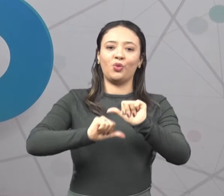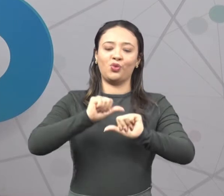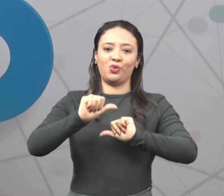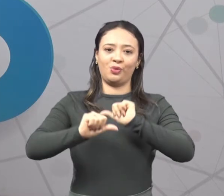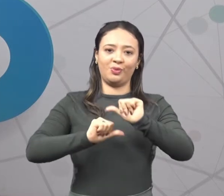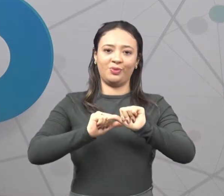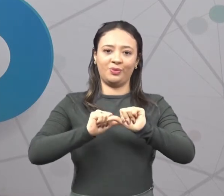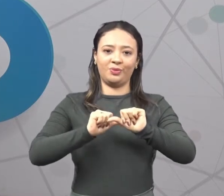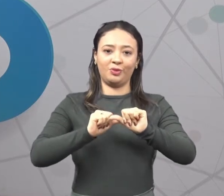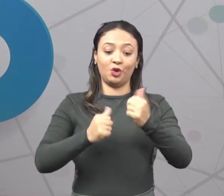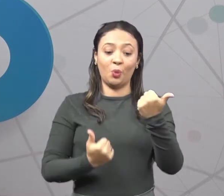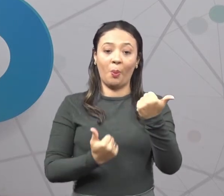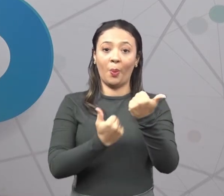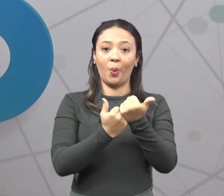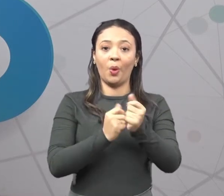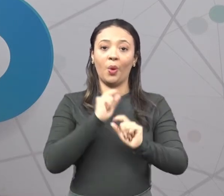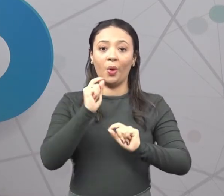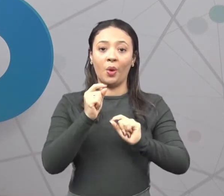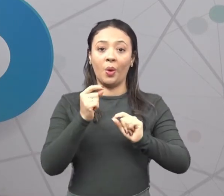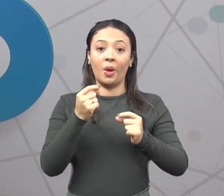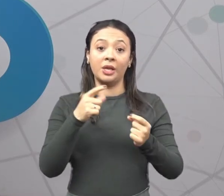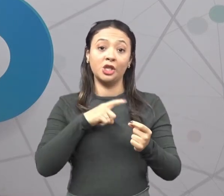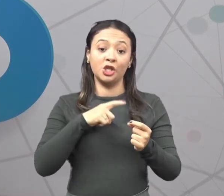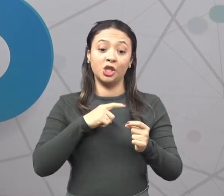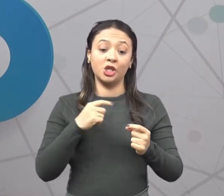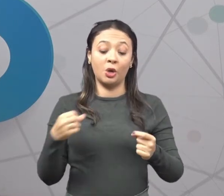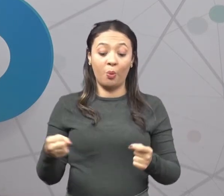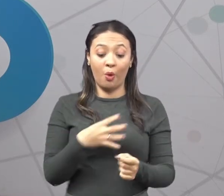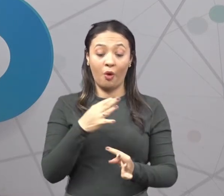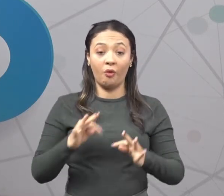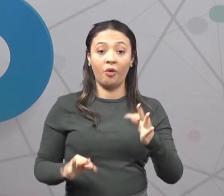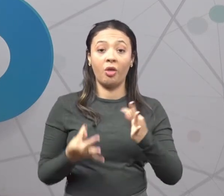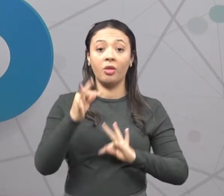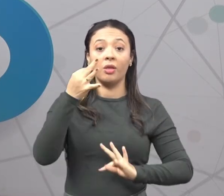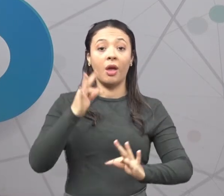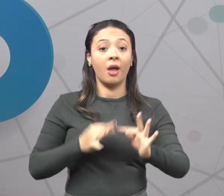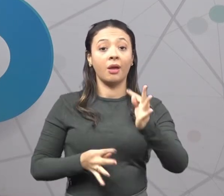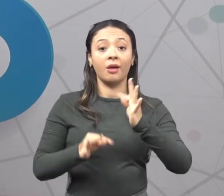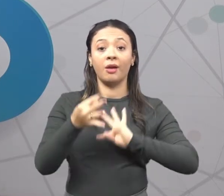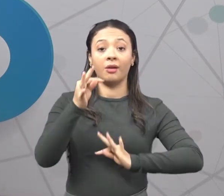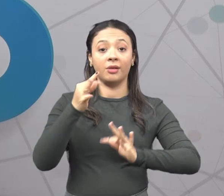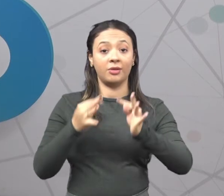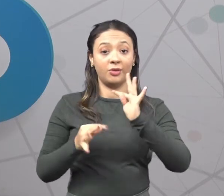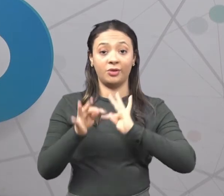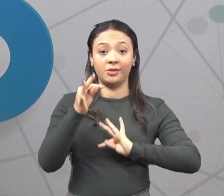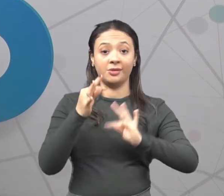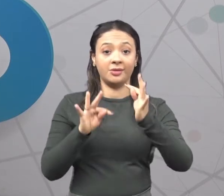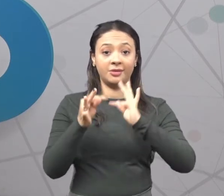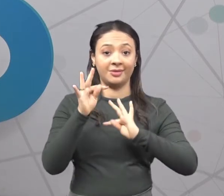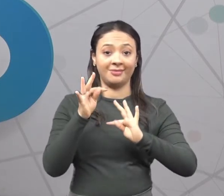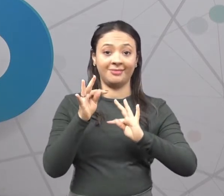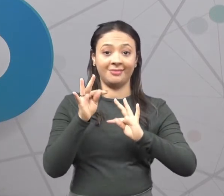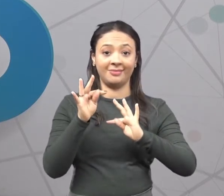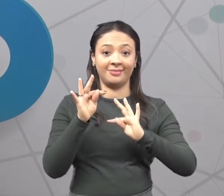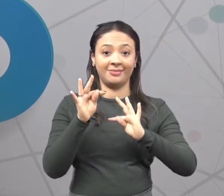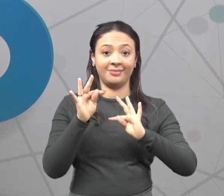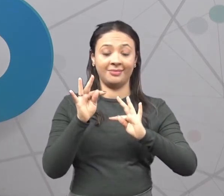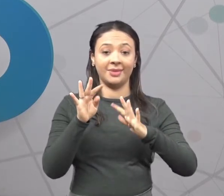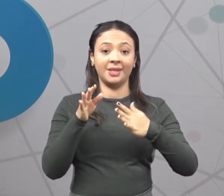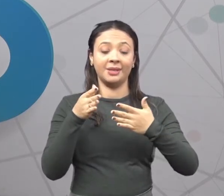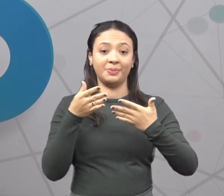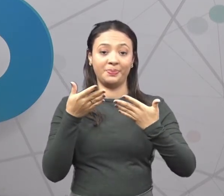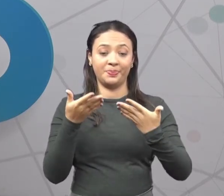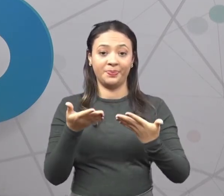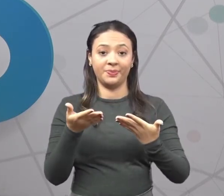esse trabalho foi substituído pelas máquinas. Então, foi desenvolvido de forma